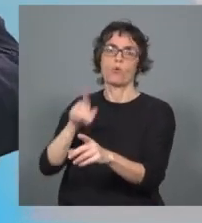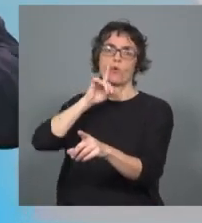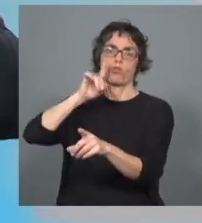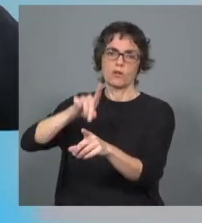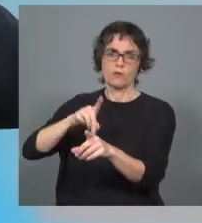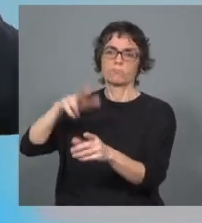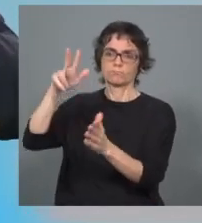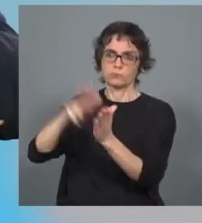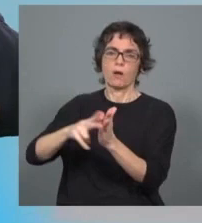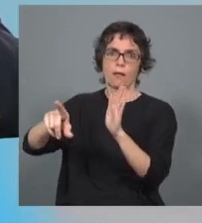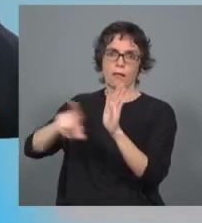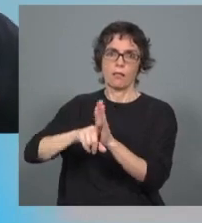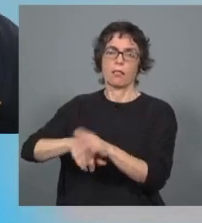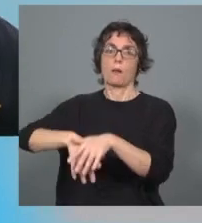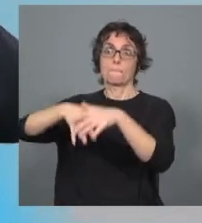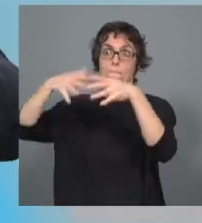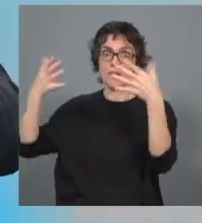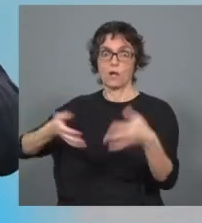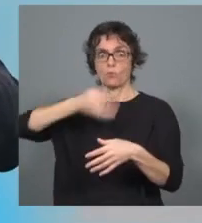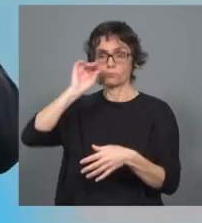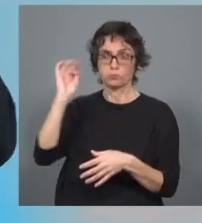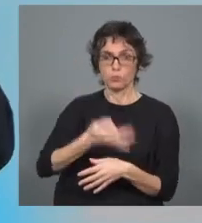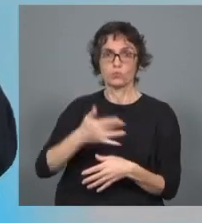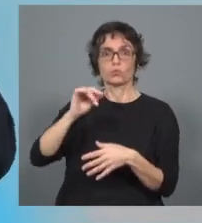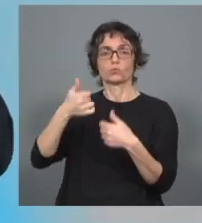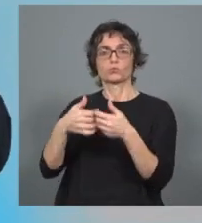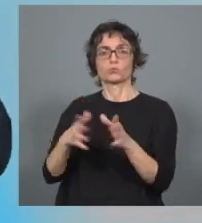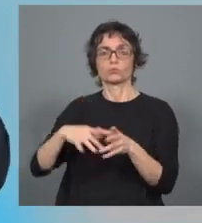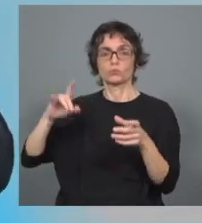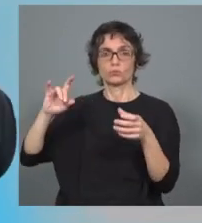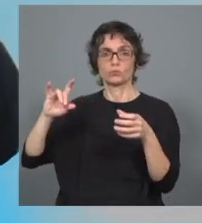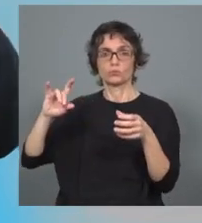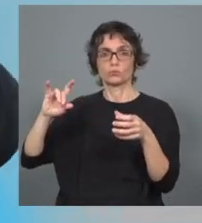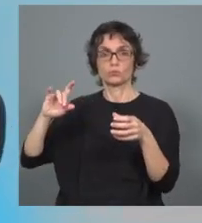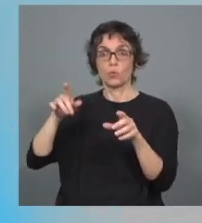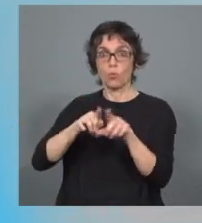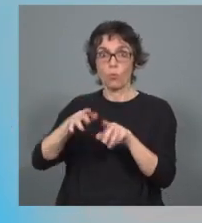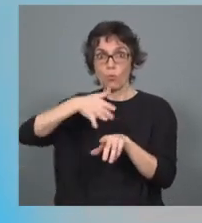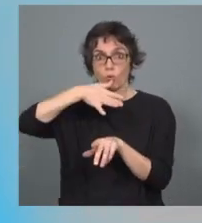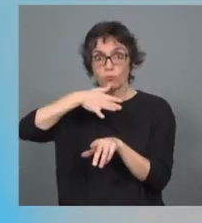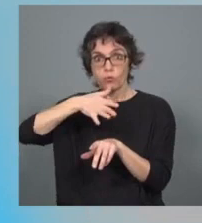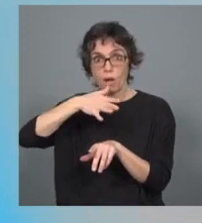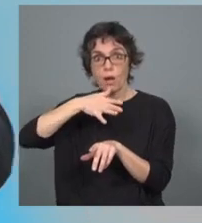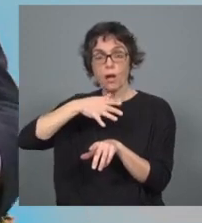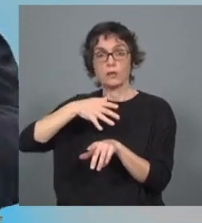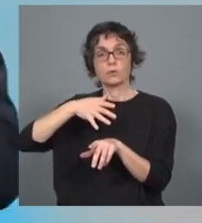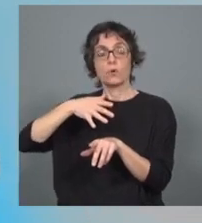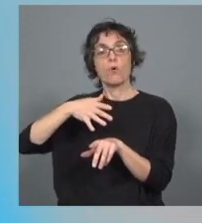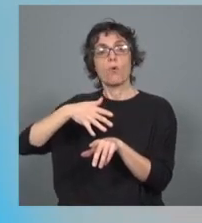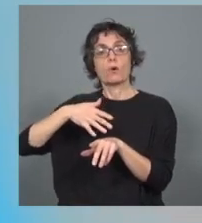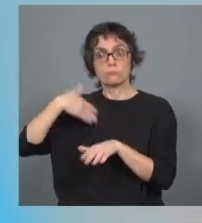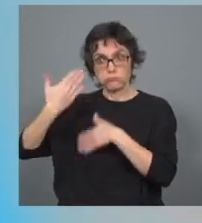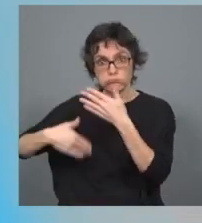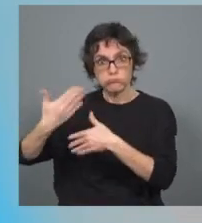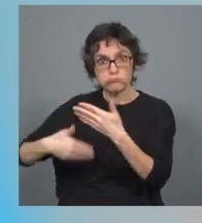aprovada a lei por maioria absoluta dos membros, dos deputados em efetividade de funções, não é dos presentes, é dos deputados